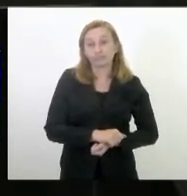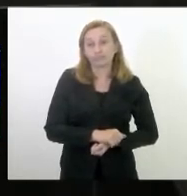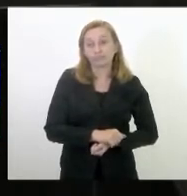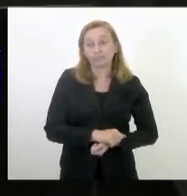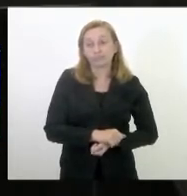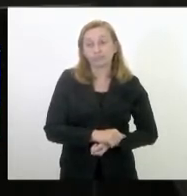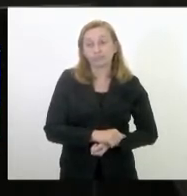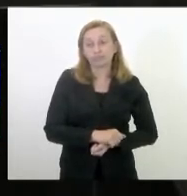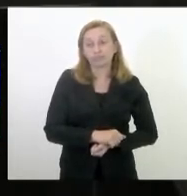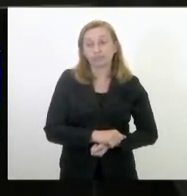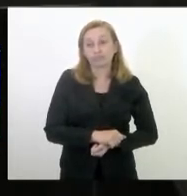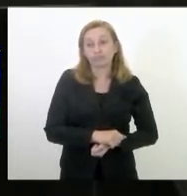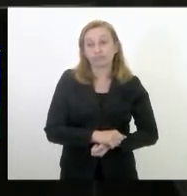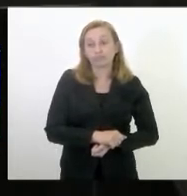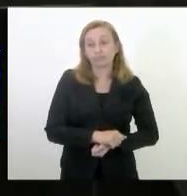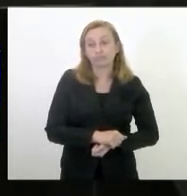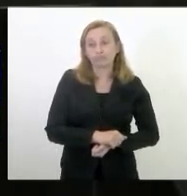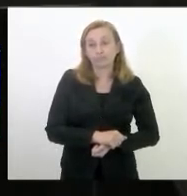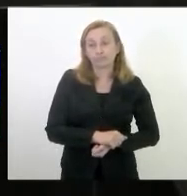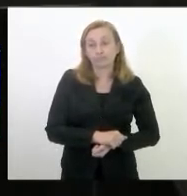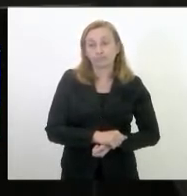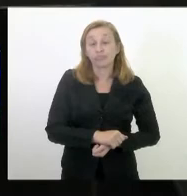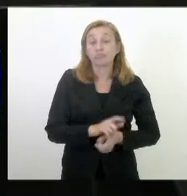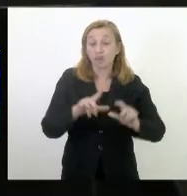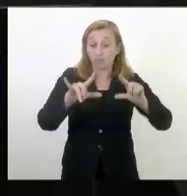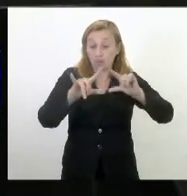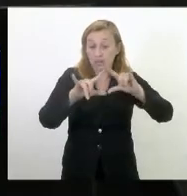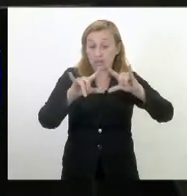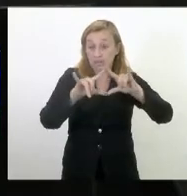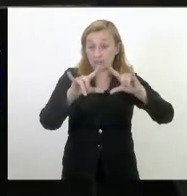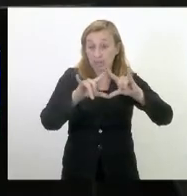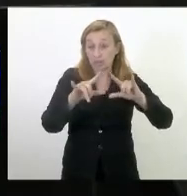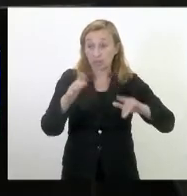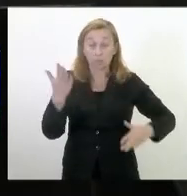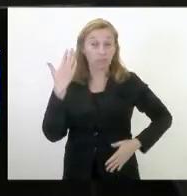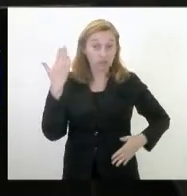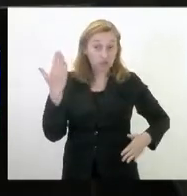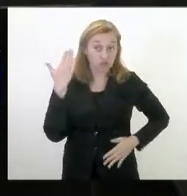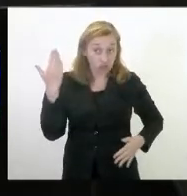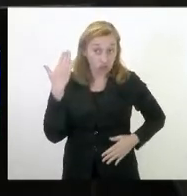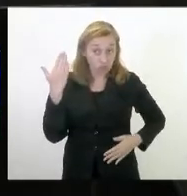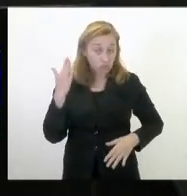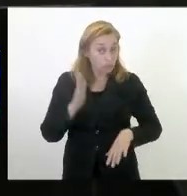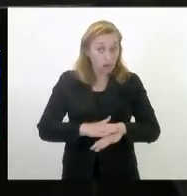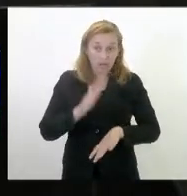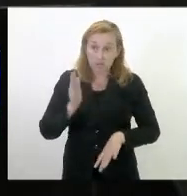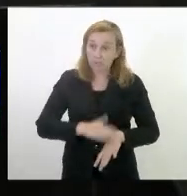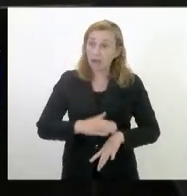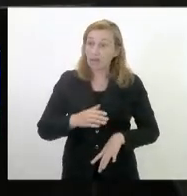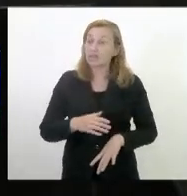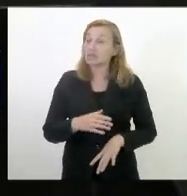fluminense dominadas por milicianos e traficantes, um número cada vez maior da população